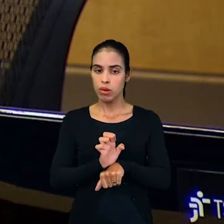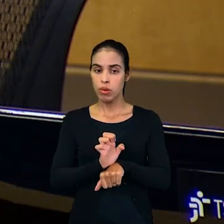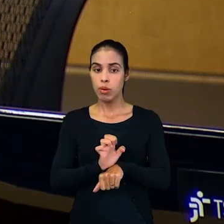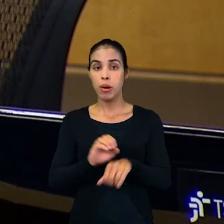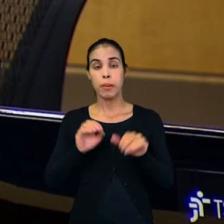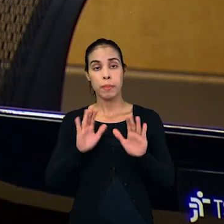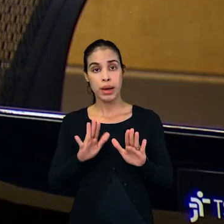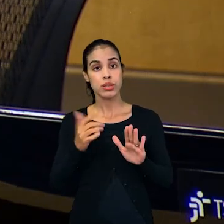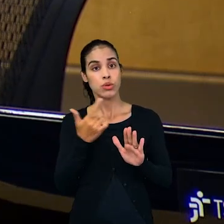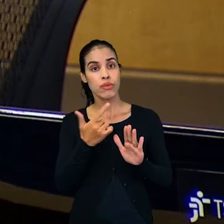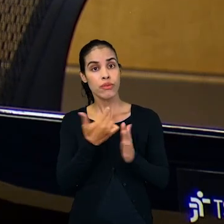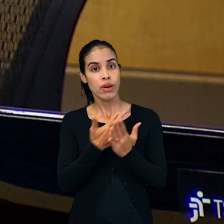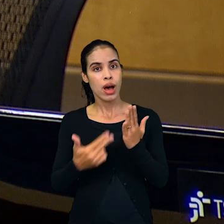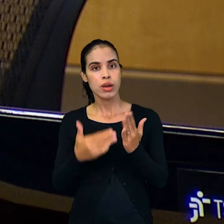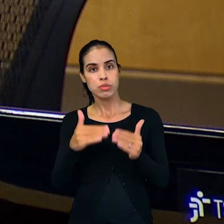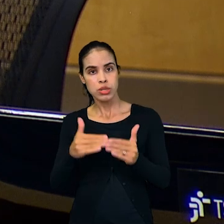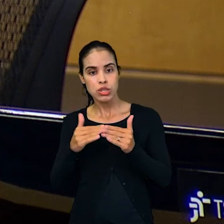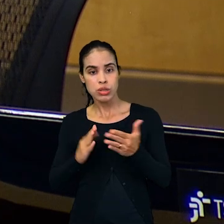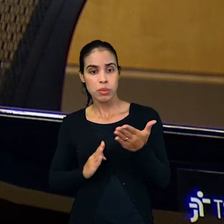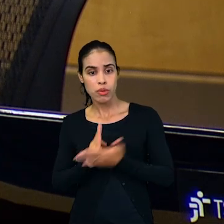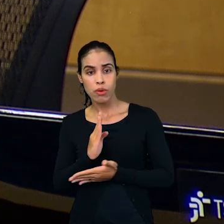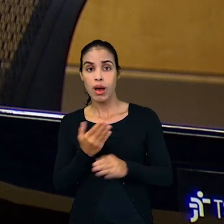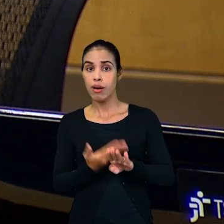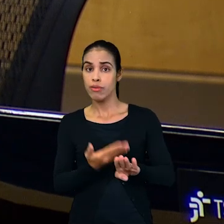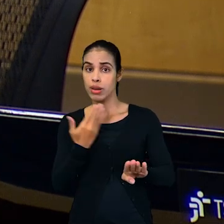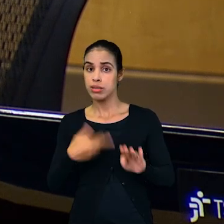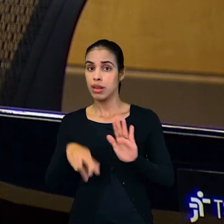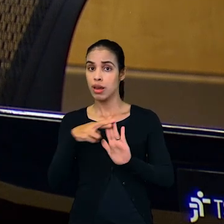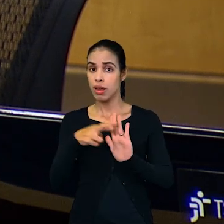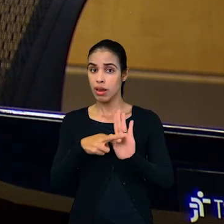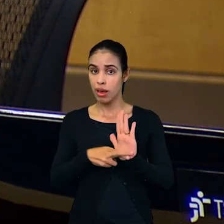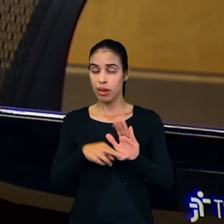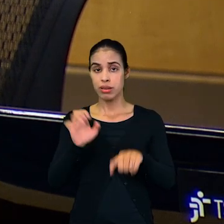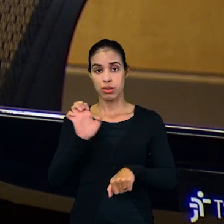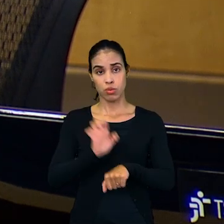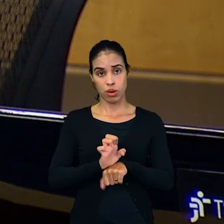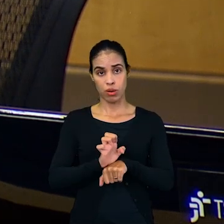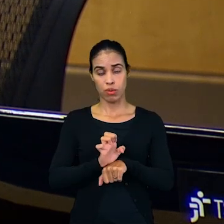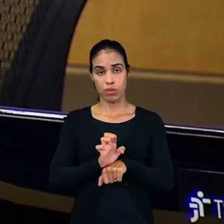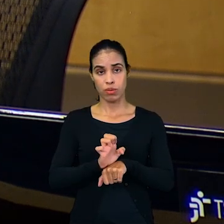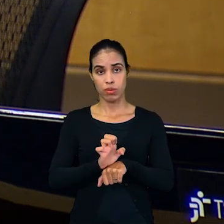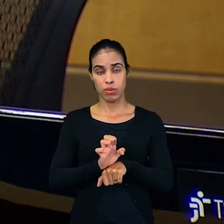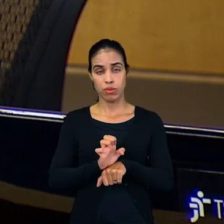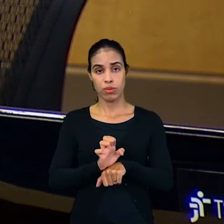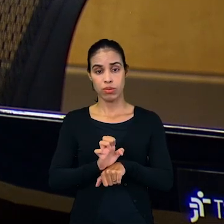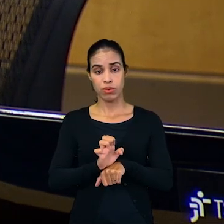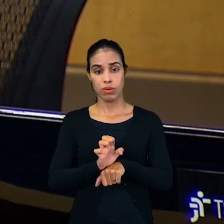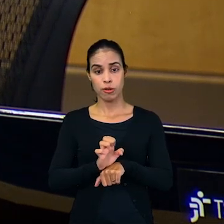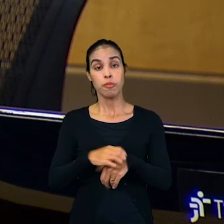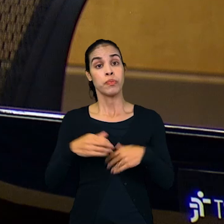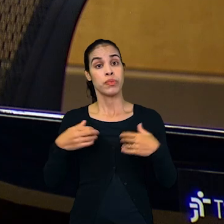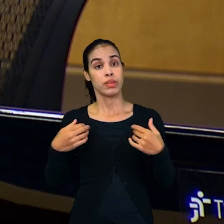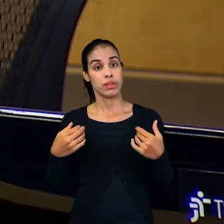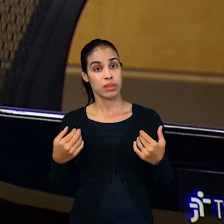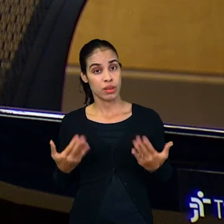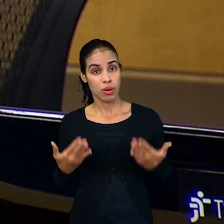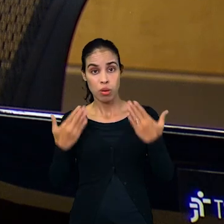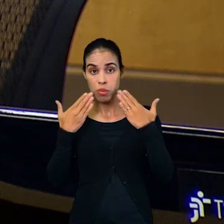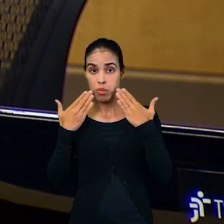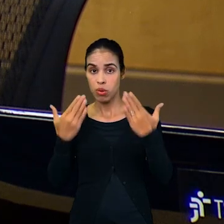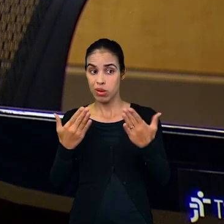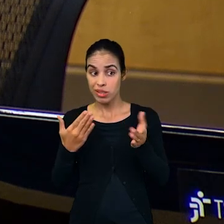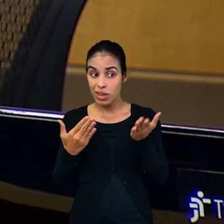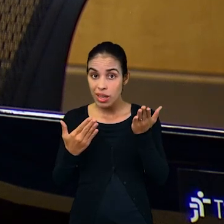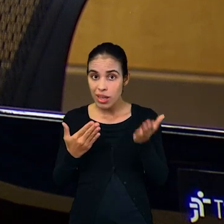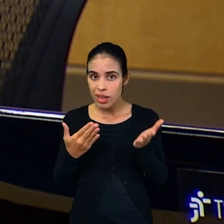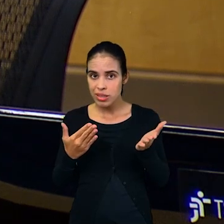regularam esse procedimento, o deferimento dos pedidos formulados caracteriza o afastamento da norma estadual, o que corresponde à declaração